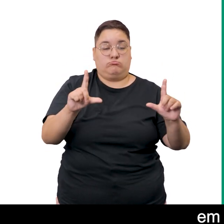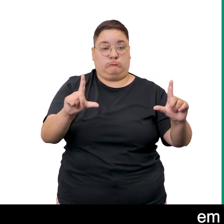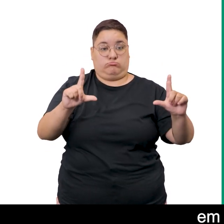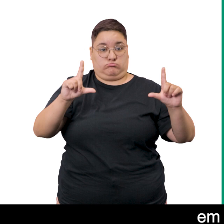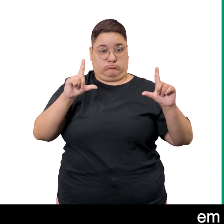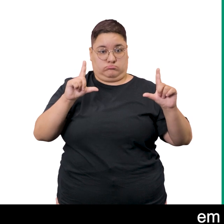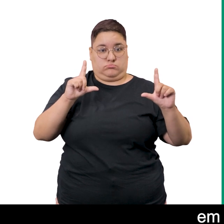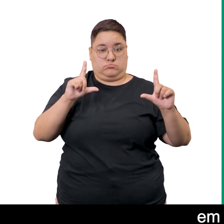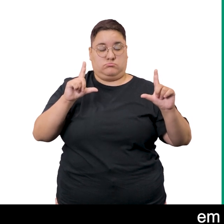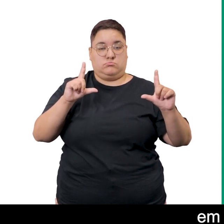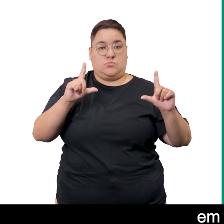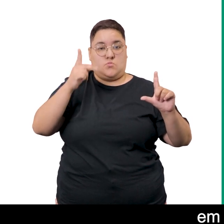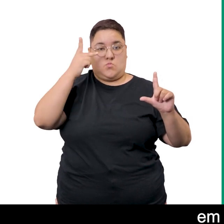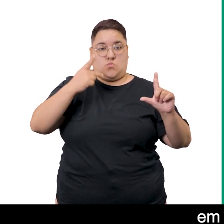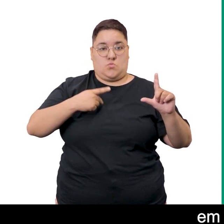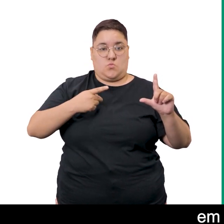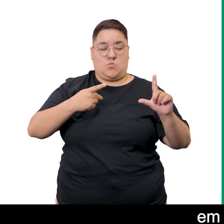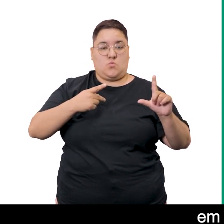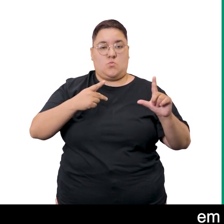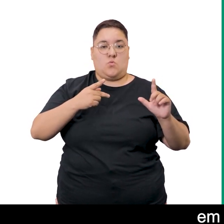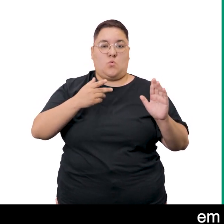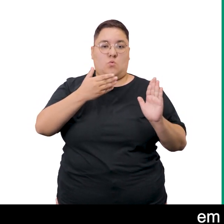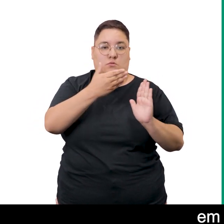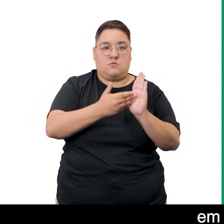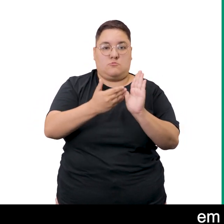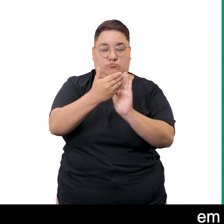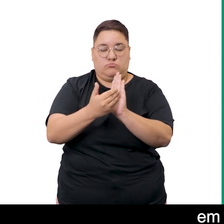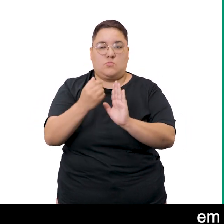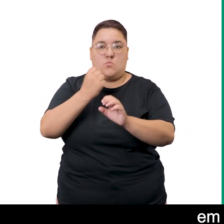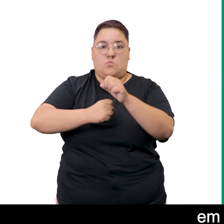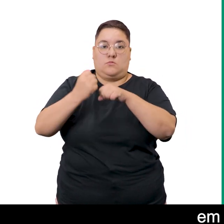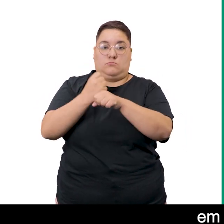em português, Autorretrato Cortando, em